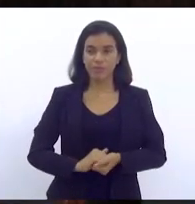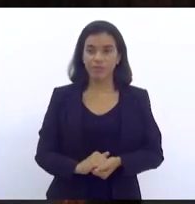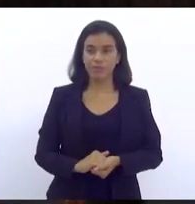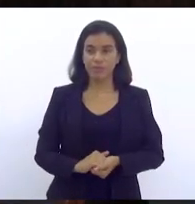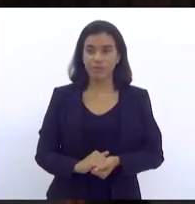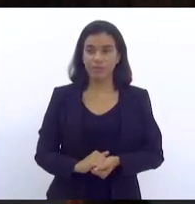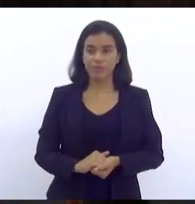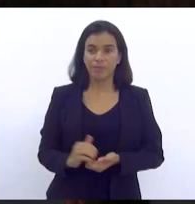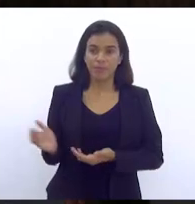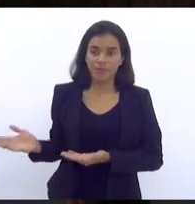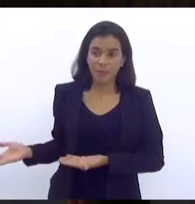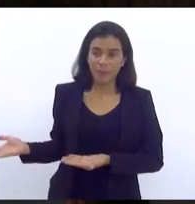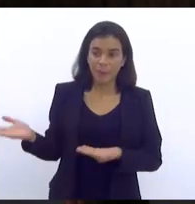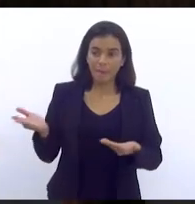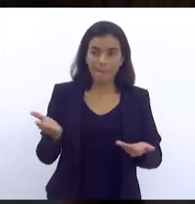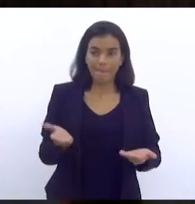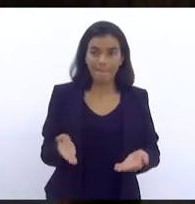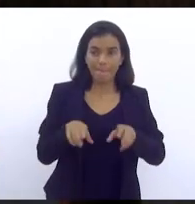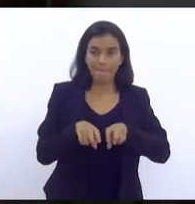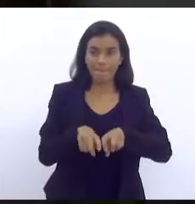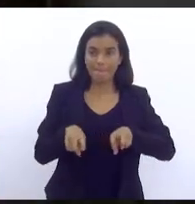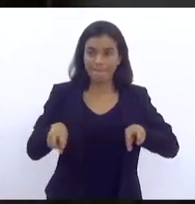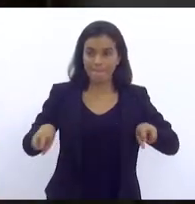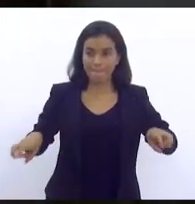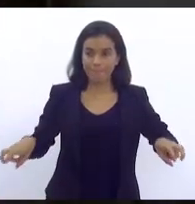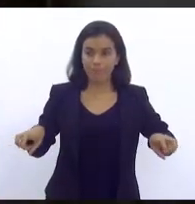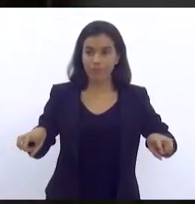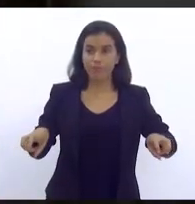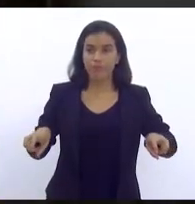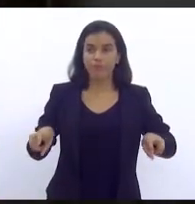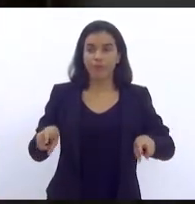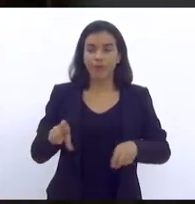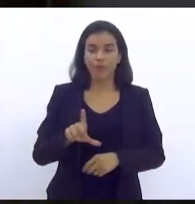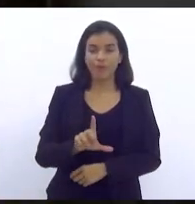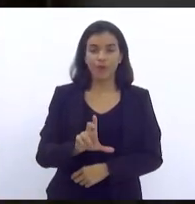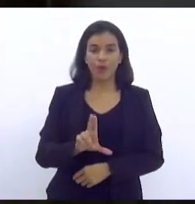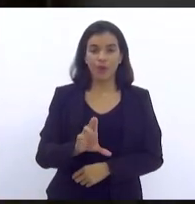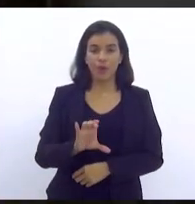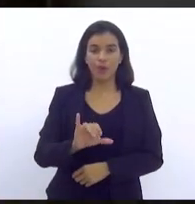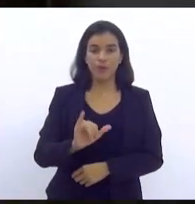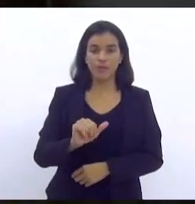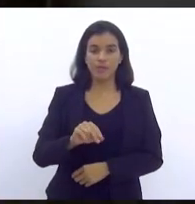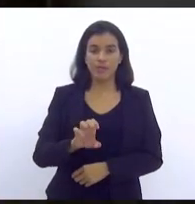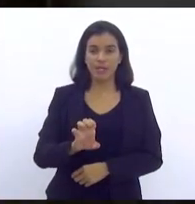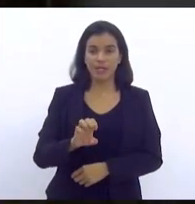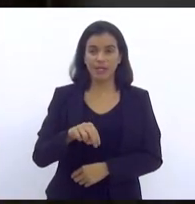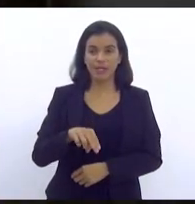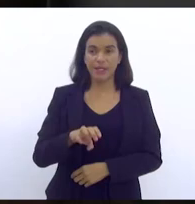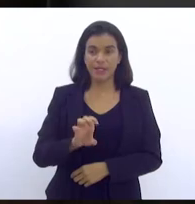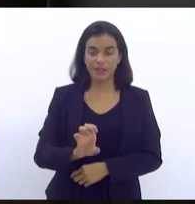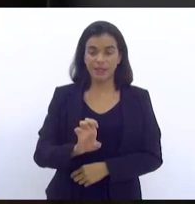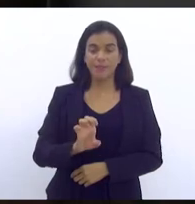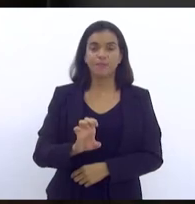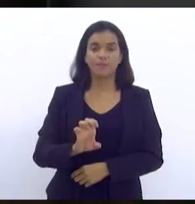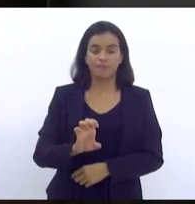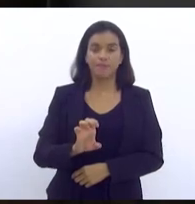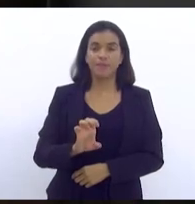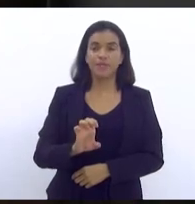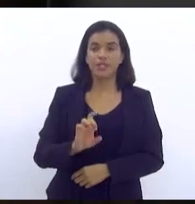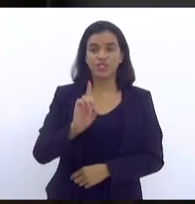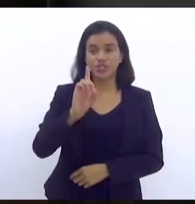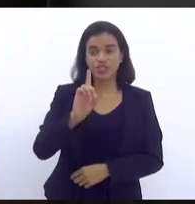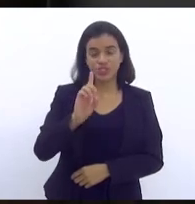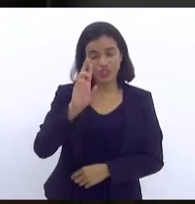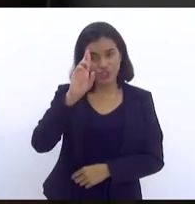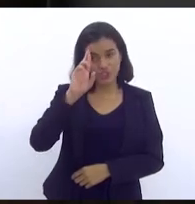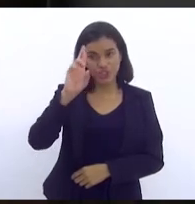chamo também para ocupar um espaço da Luci Capanema que é chefe de departamento de área e